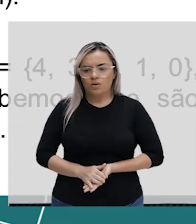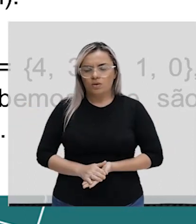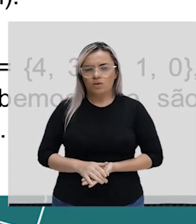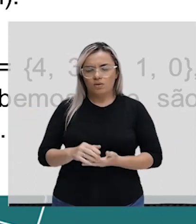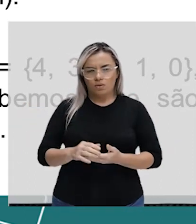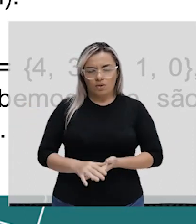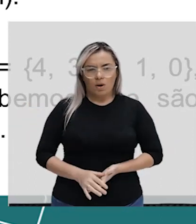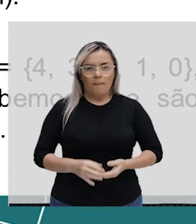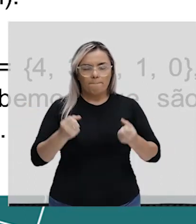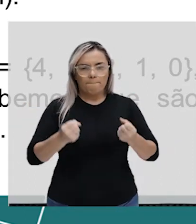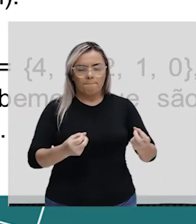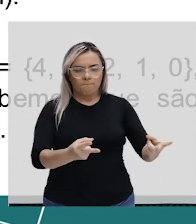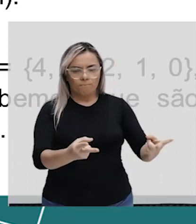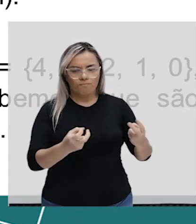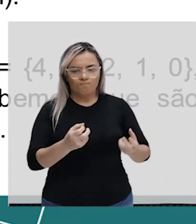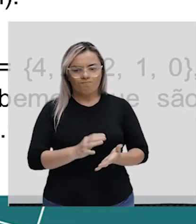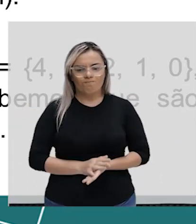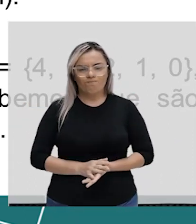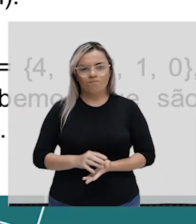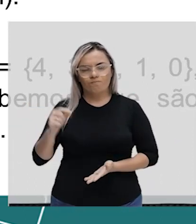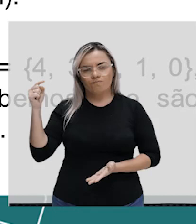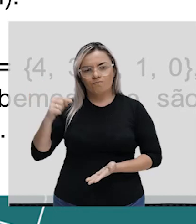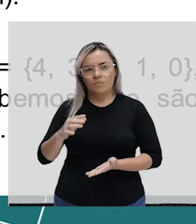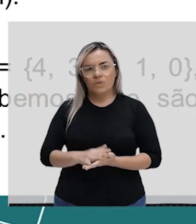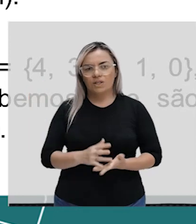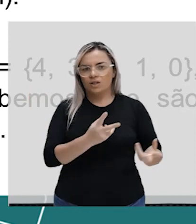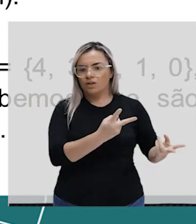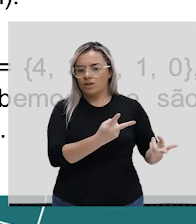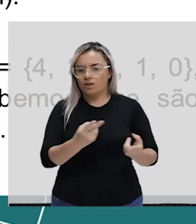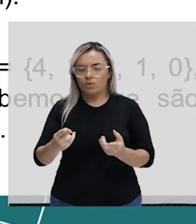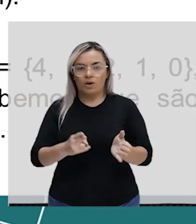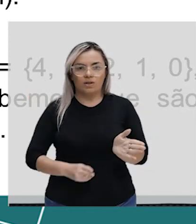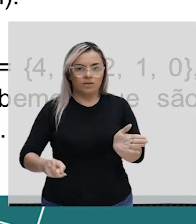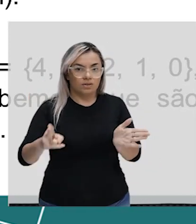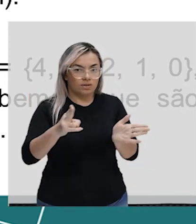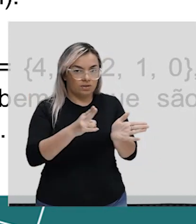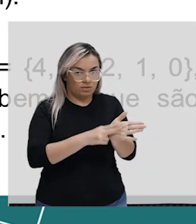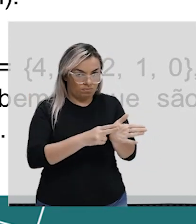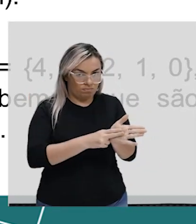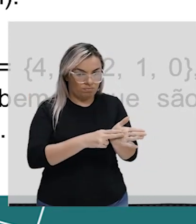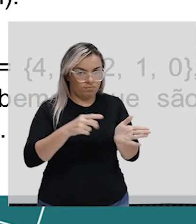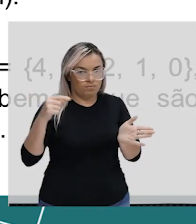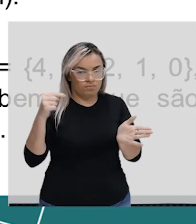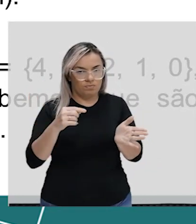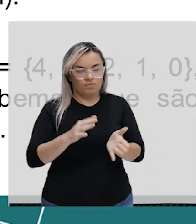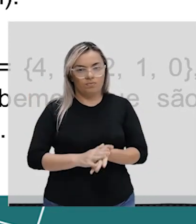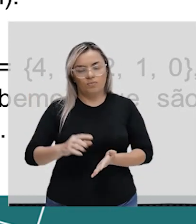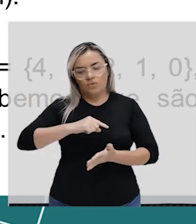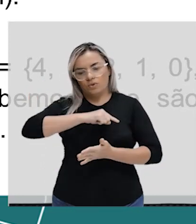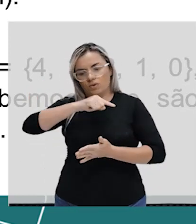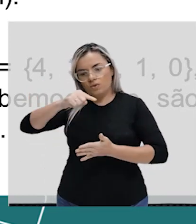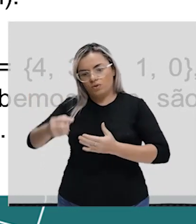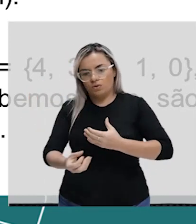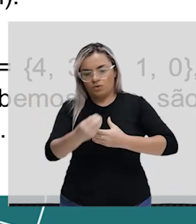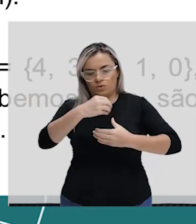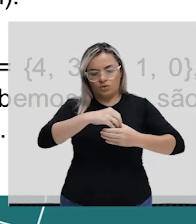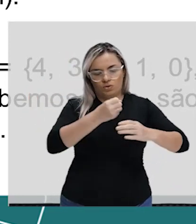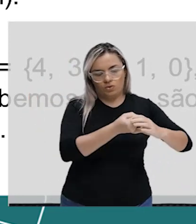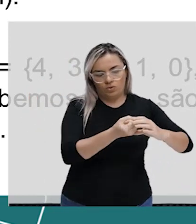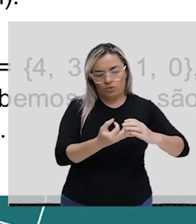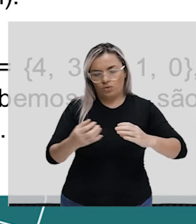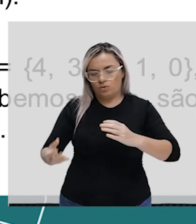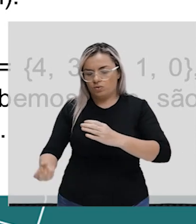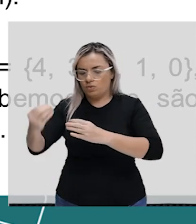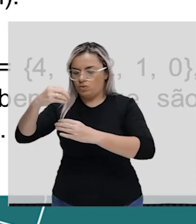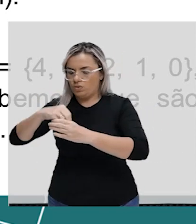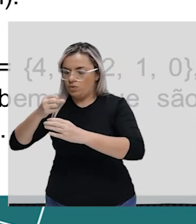eles são idênticos. E aí, por serem, né, os elementos idênticos nos dois